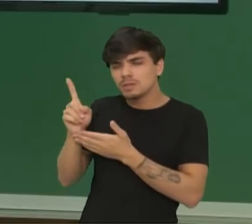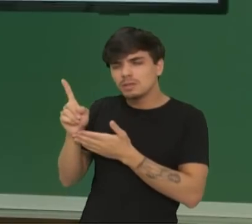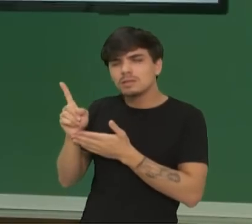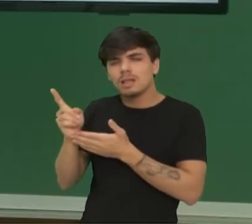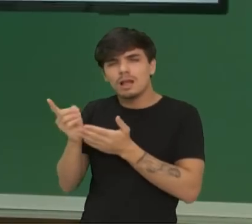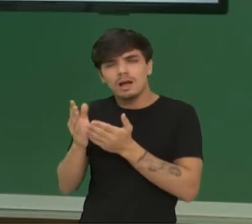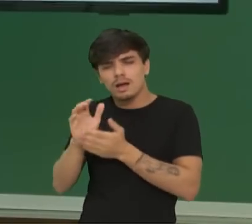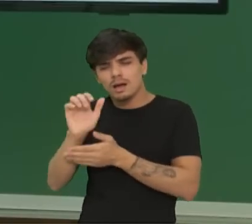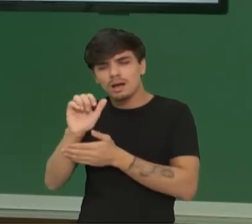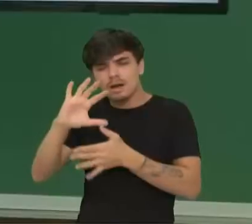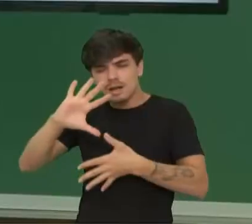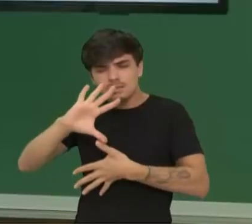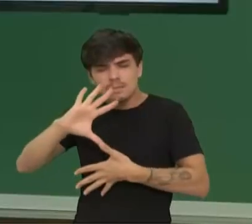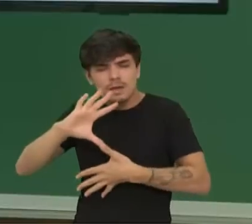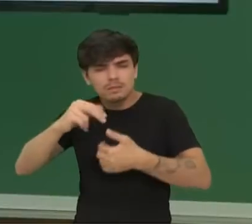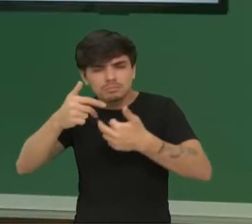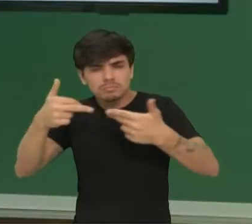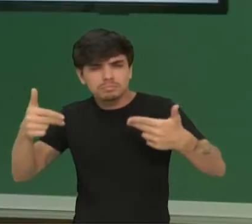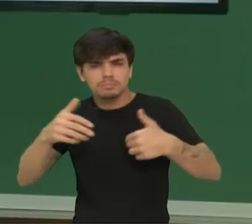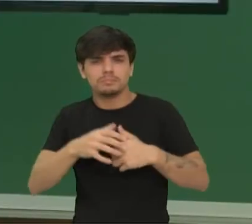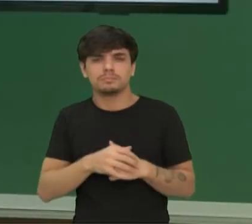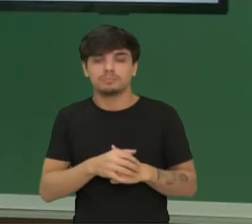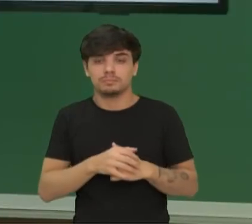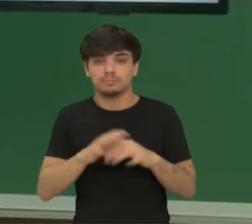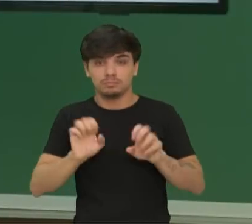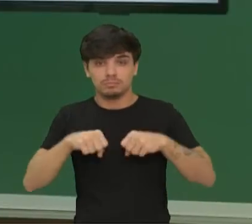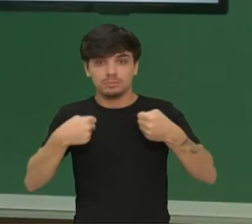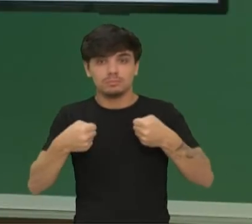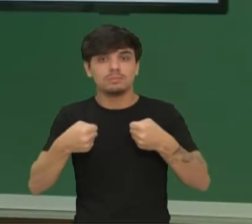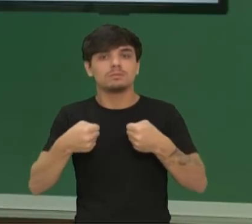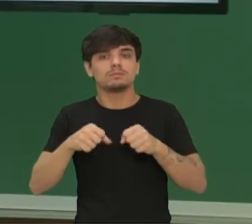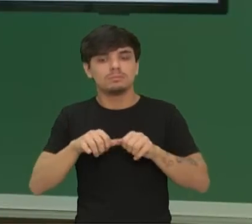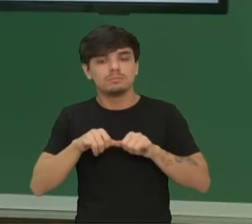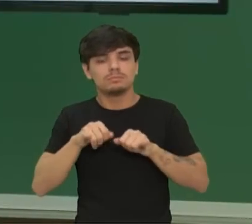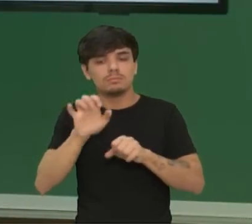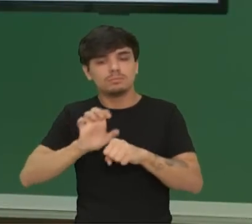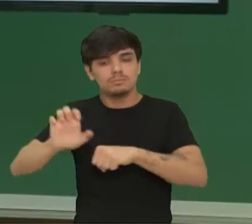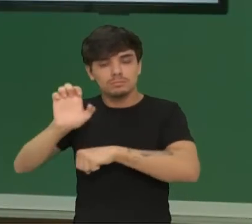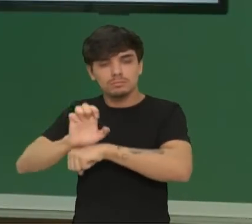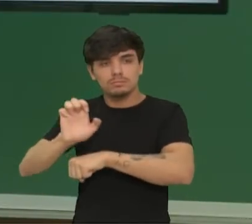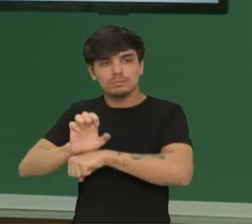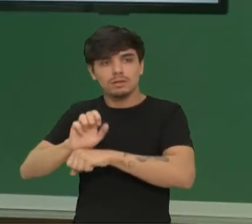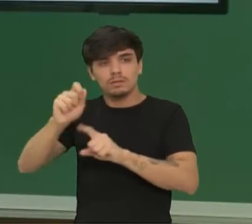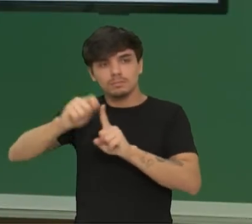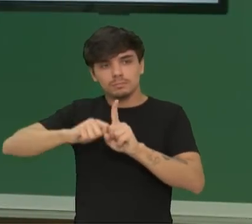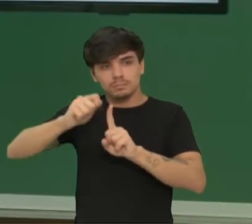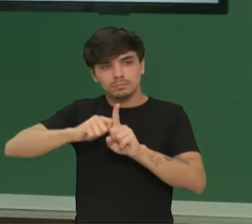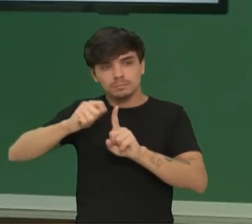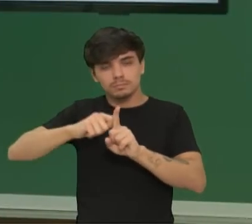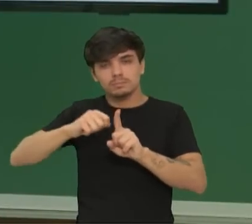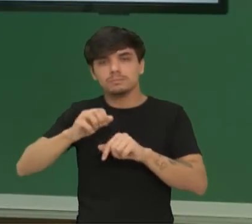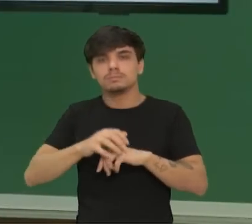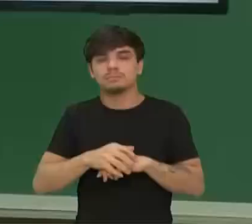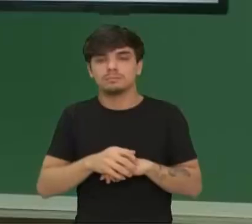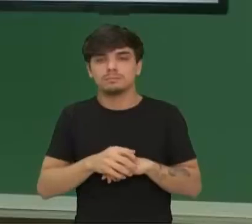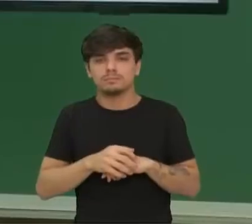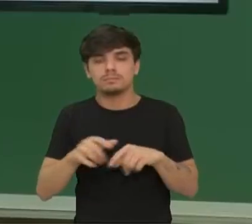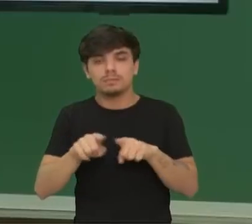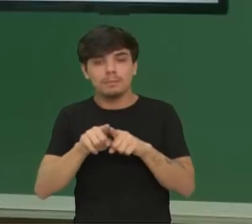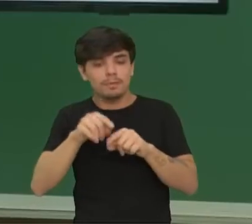Américas. Fortalecimento do Estado Nacional por meio da exploração colonial dos metais preciosos e